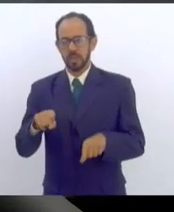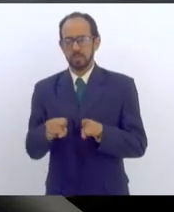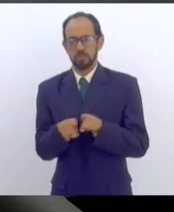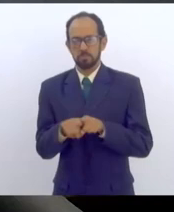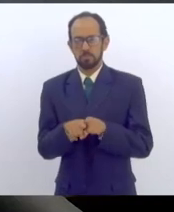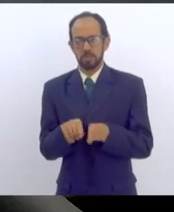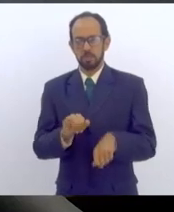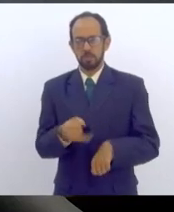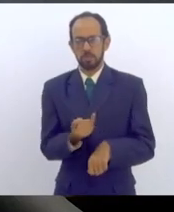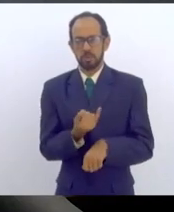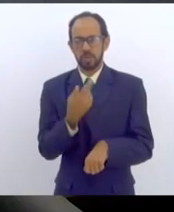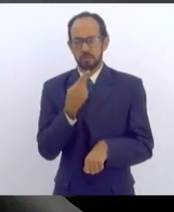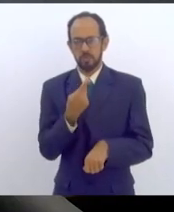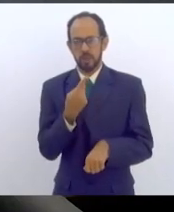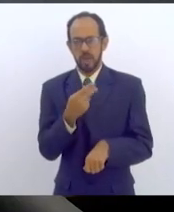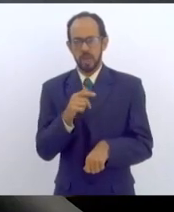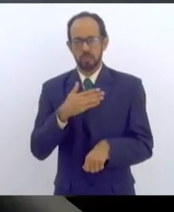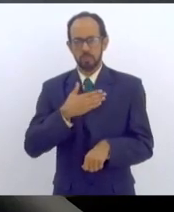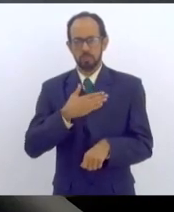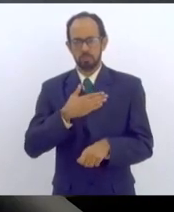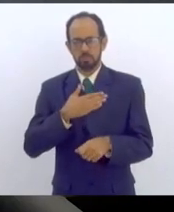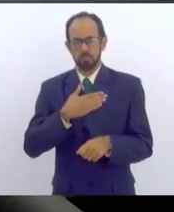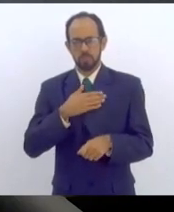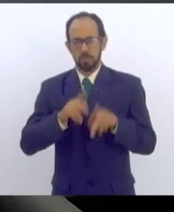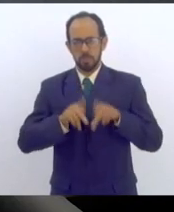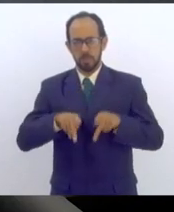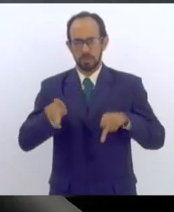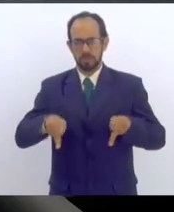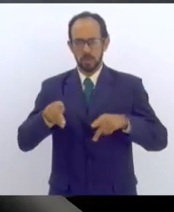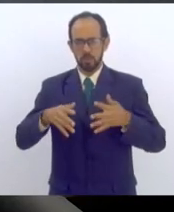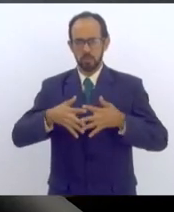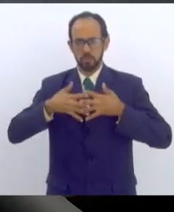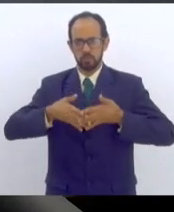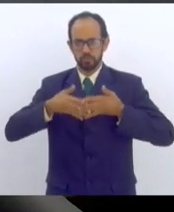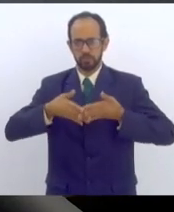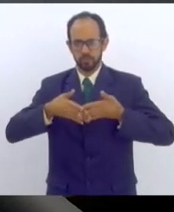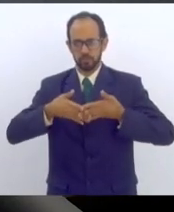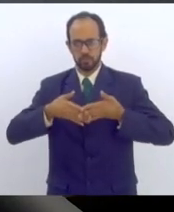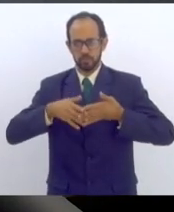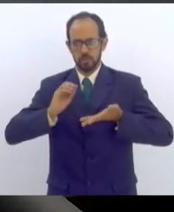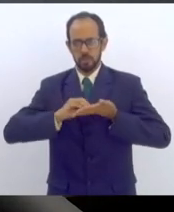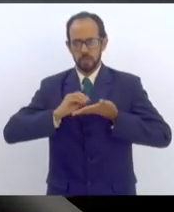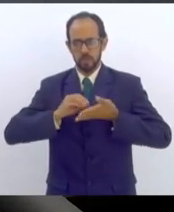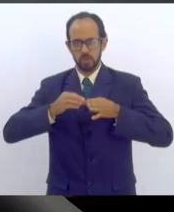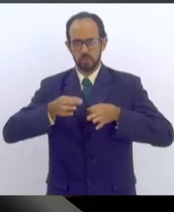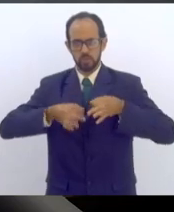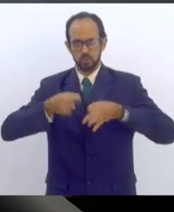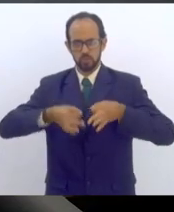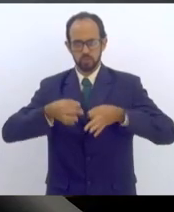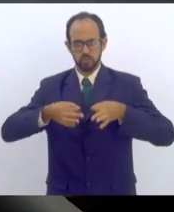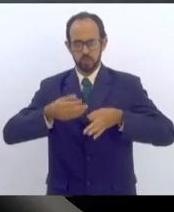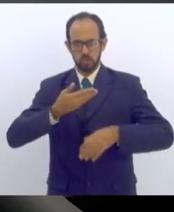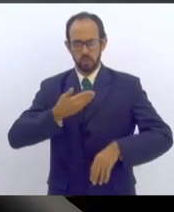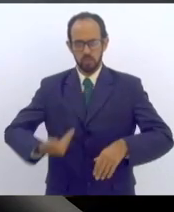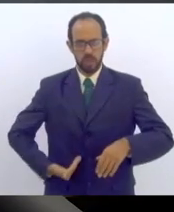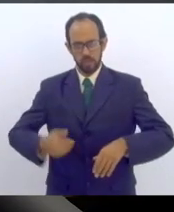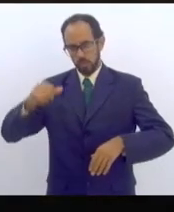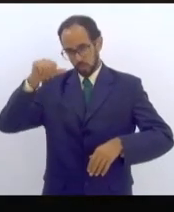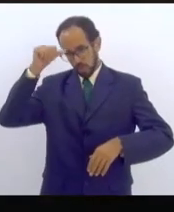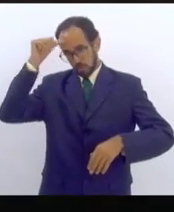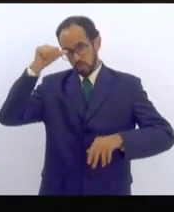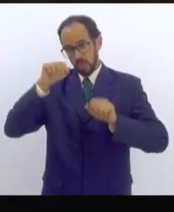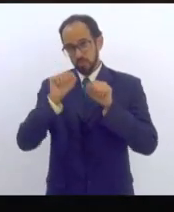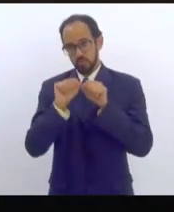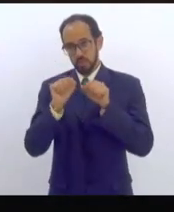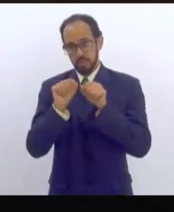povo da minha cidade, o povo petropolitano, quanto a uma injustiça sem precedente que o governador Cláudio Castro tem feito